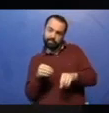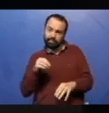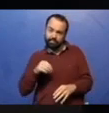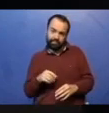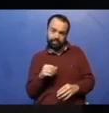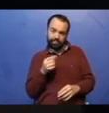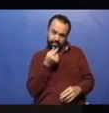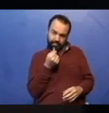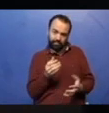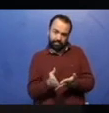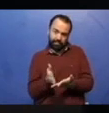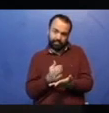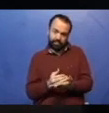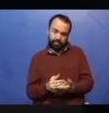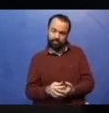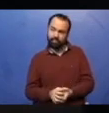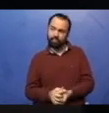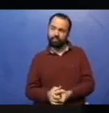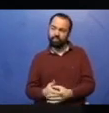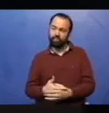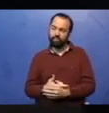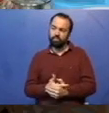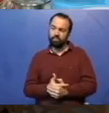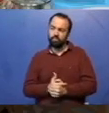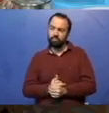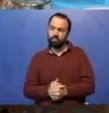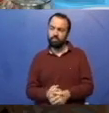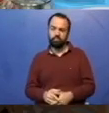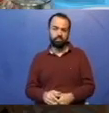e vamos nos acompanhar.